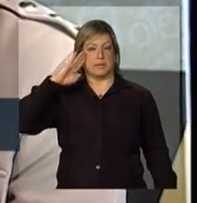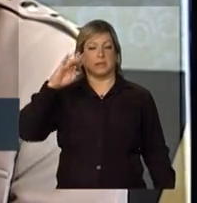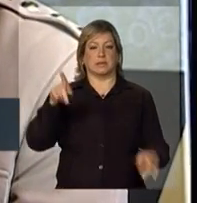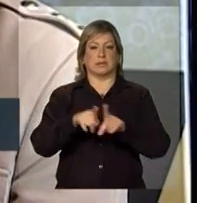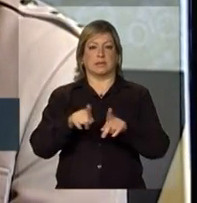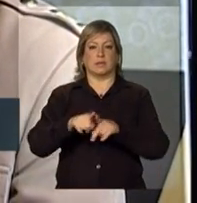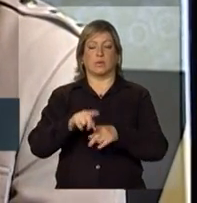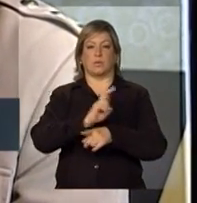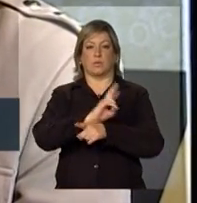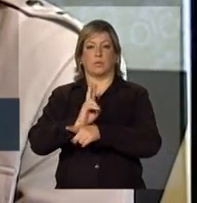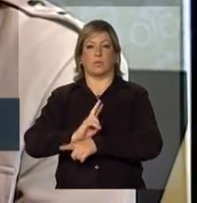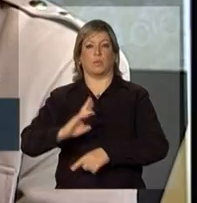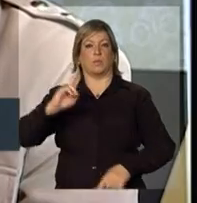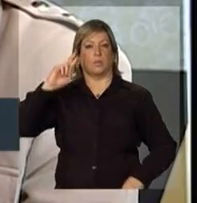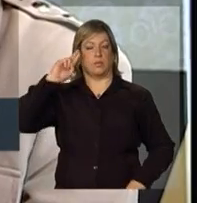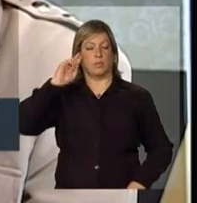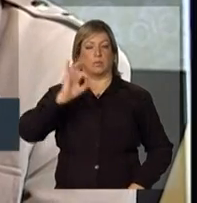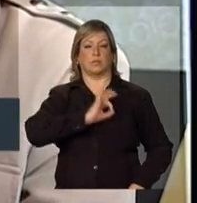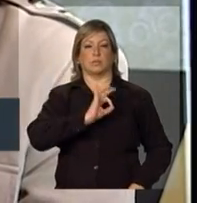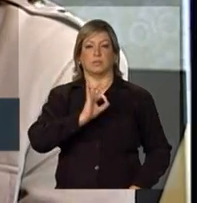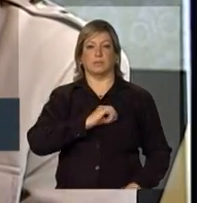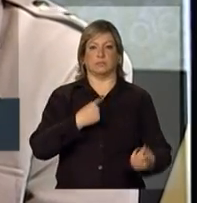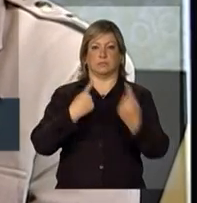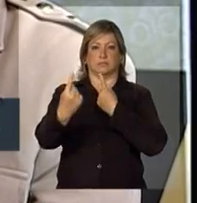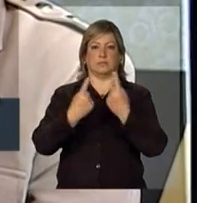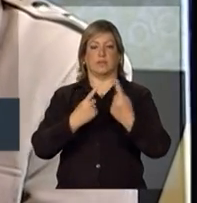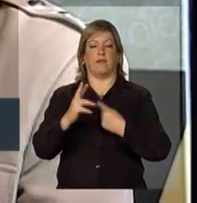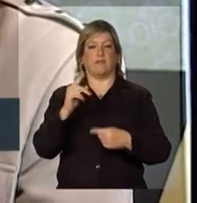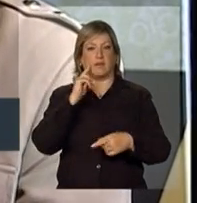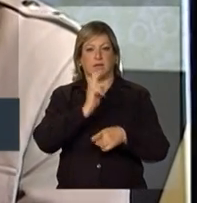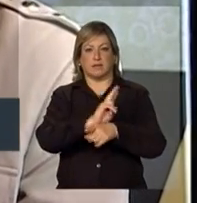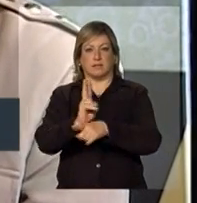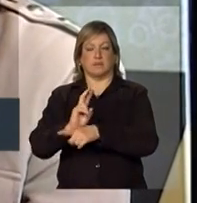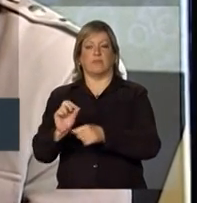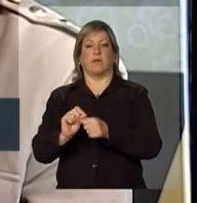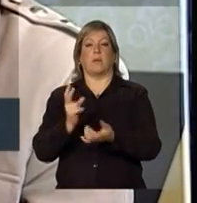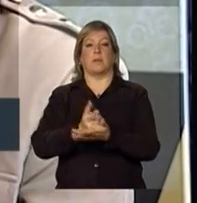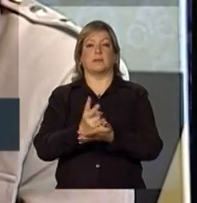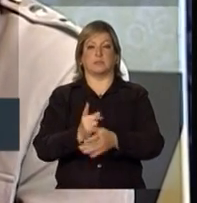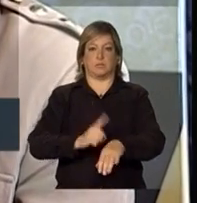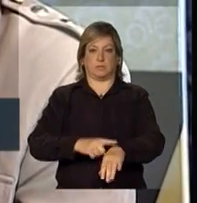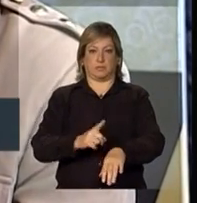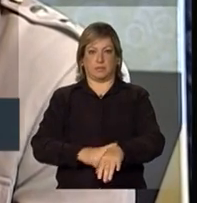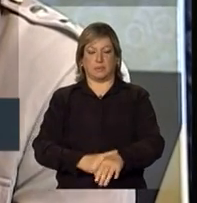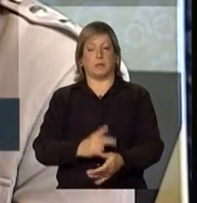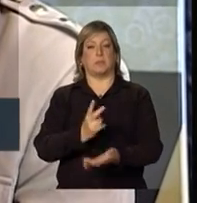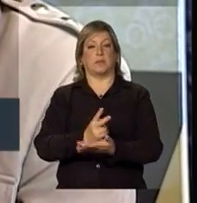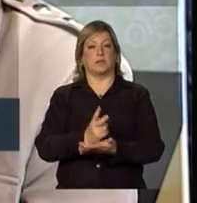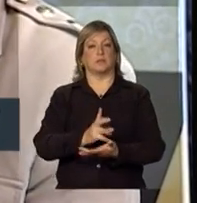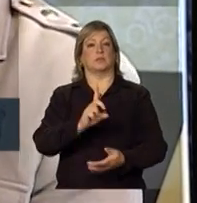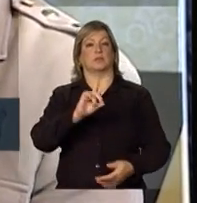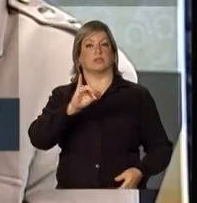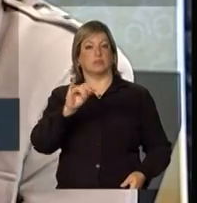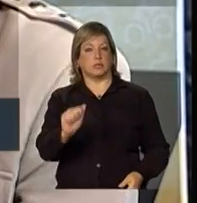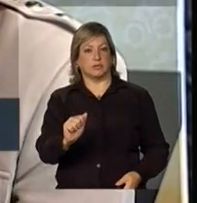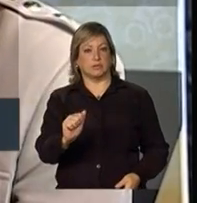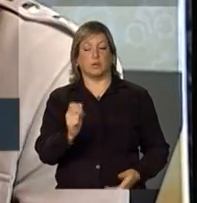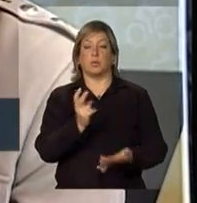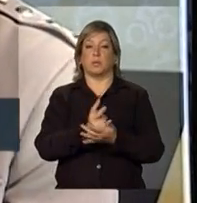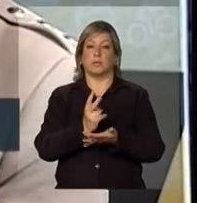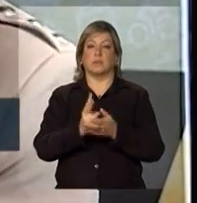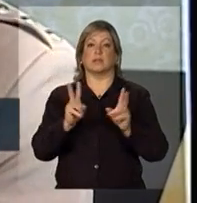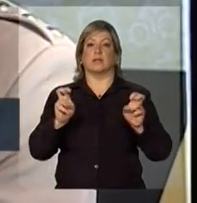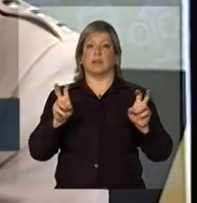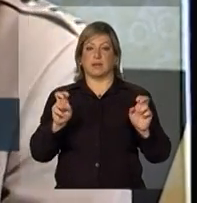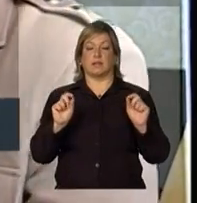de trânsito que farão operações ao mesmo momento né na mesma hora na mesma data sobre o mesmo tema